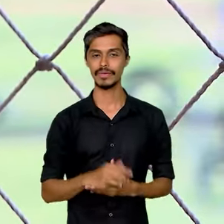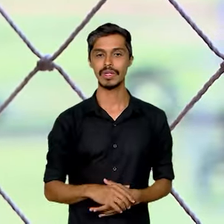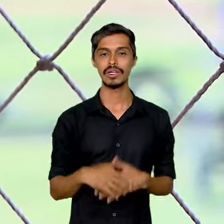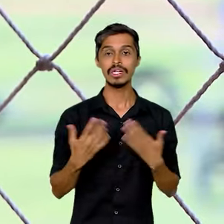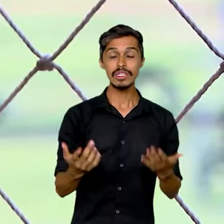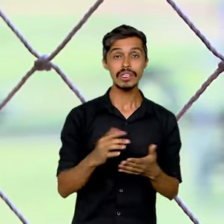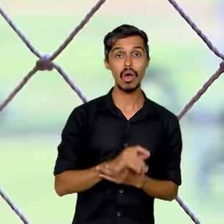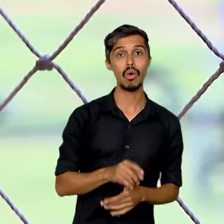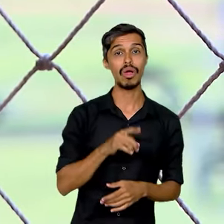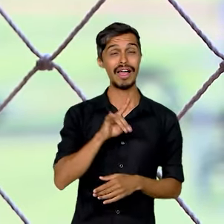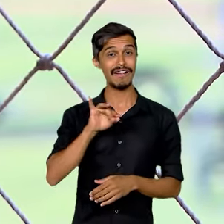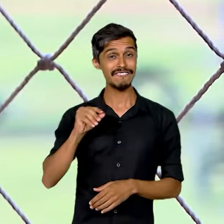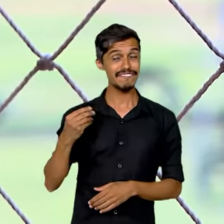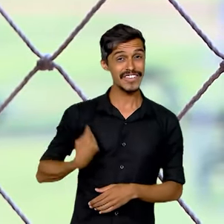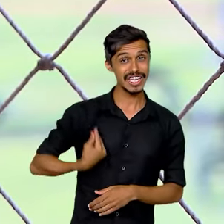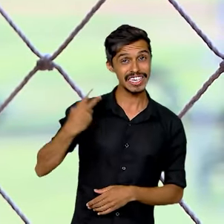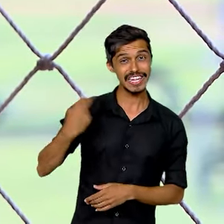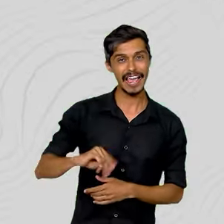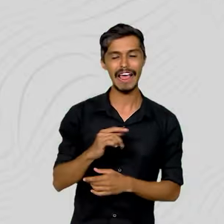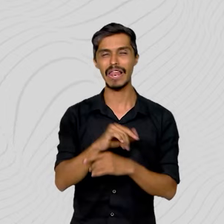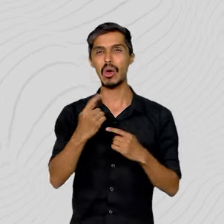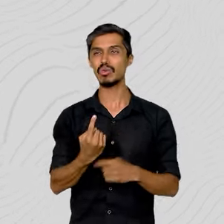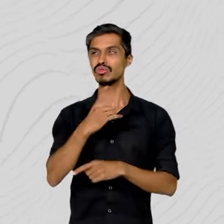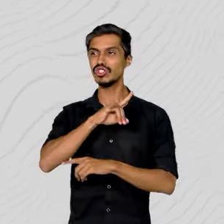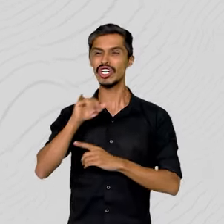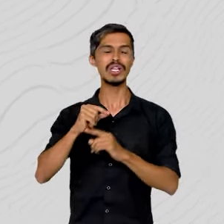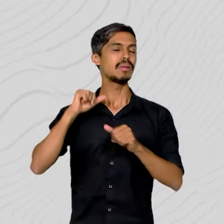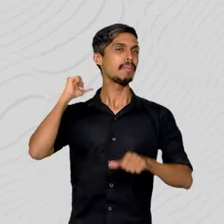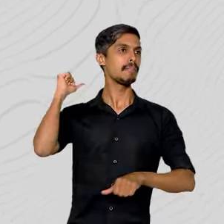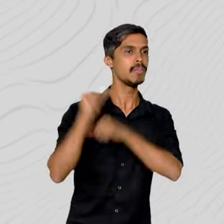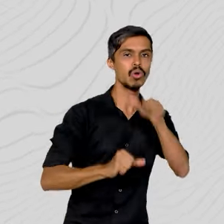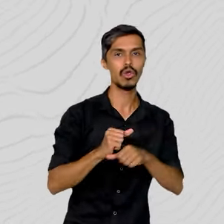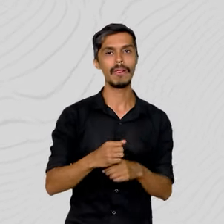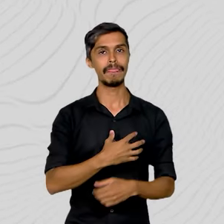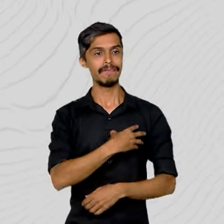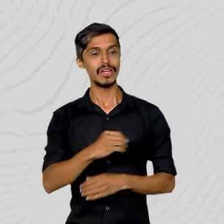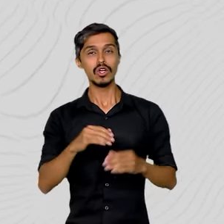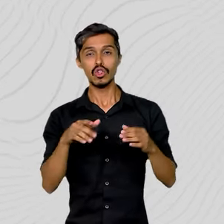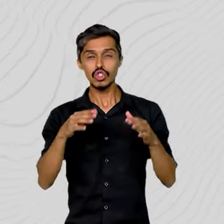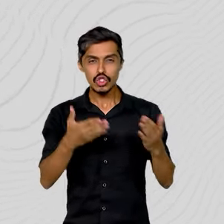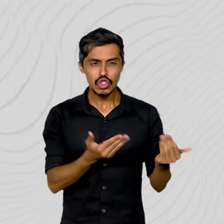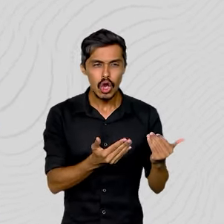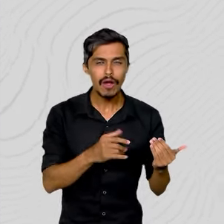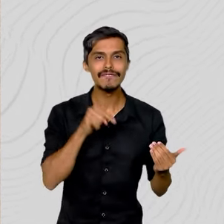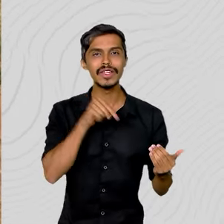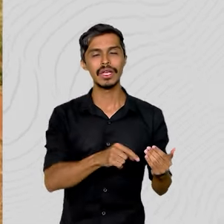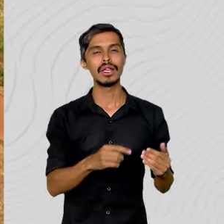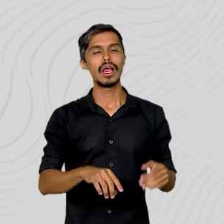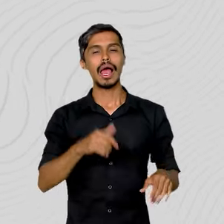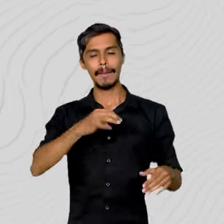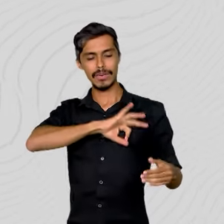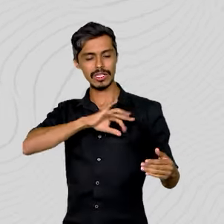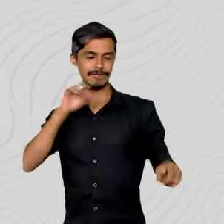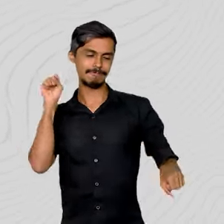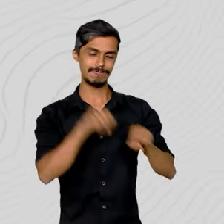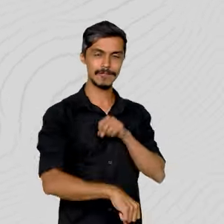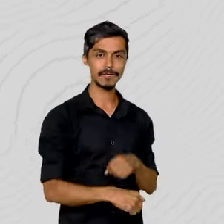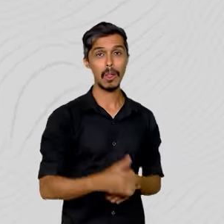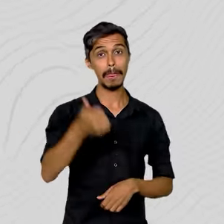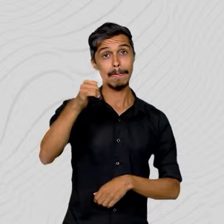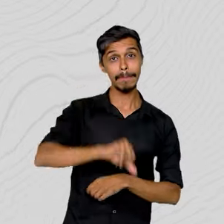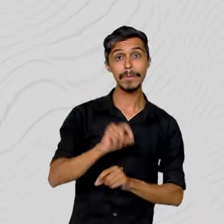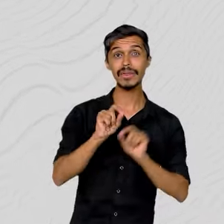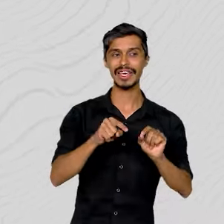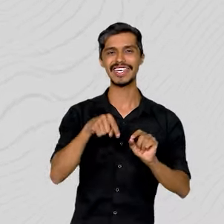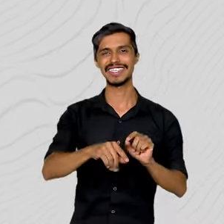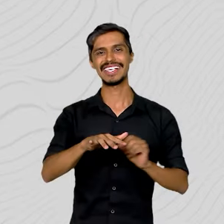da Sueli mudou completamente. O filho mais novo dela foi morto pela polícia. O pior é que este caso está